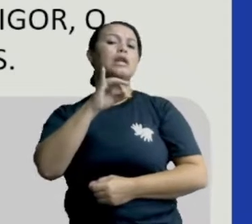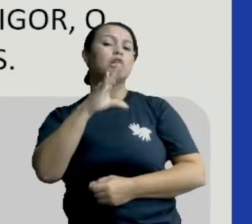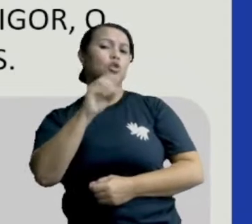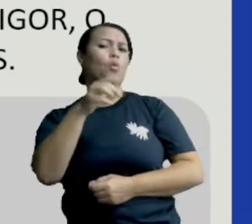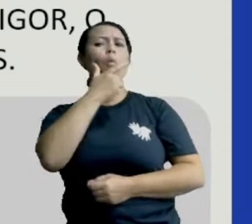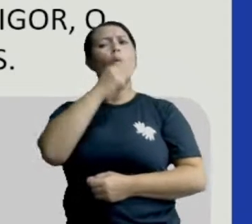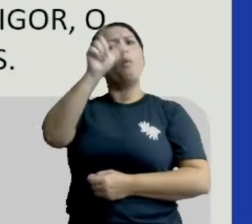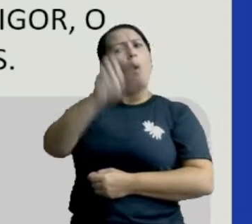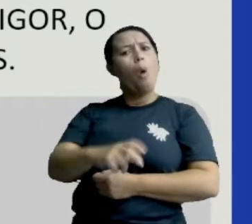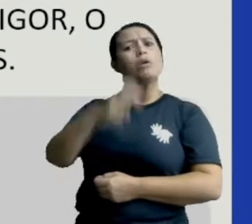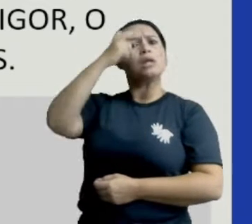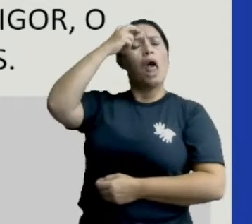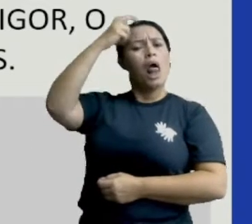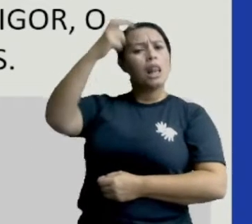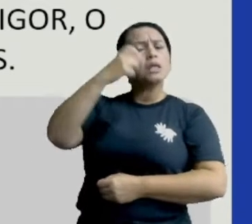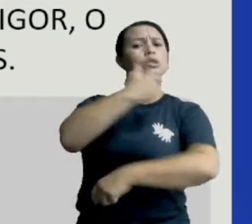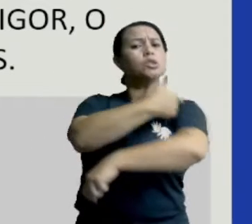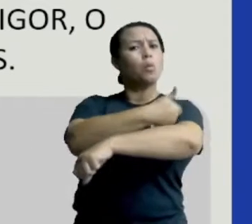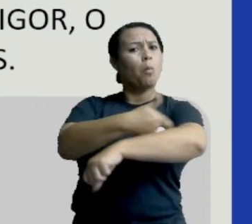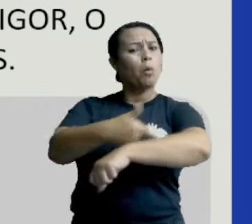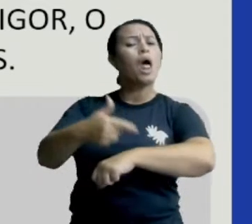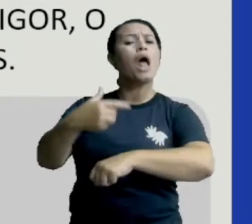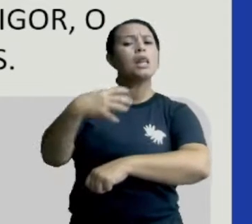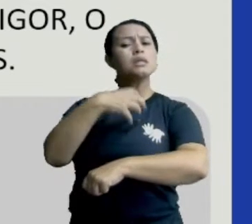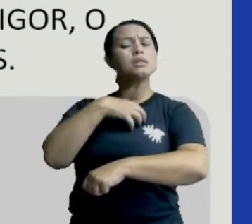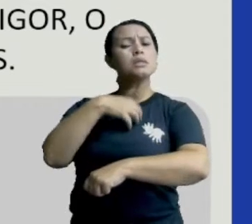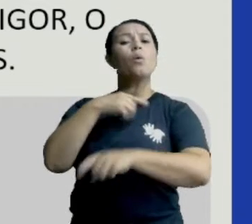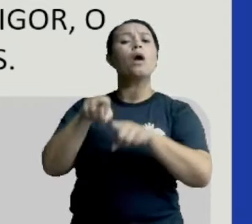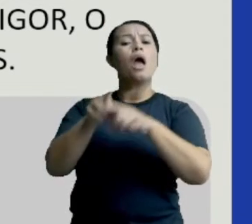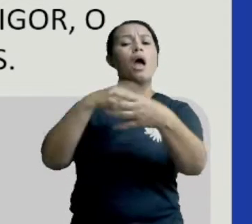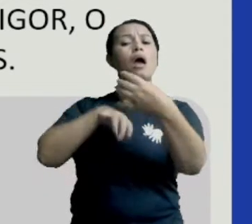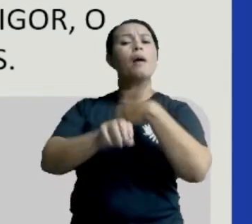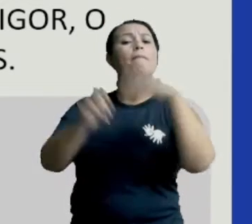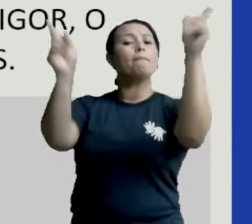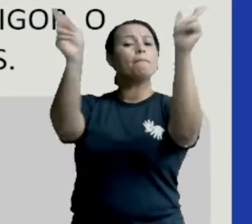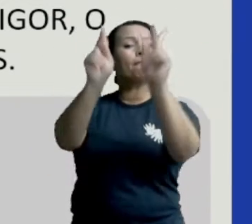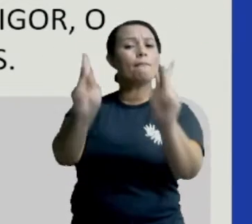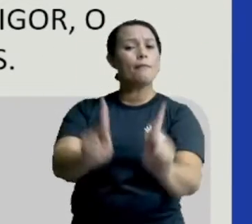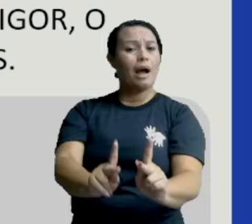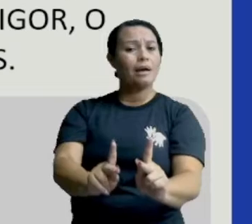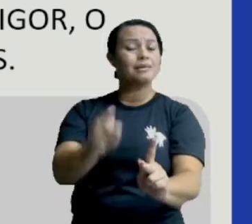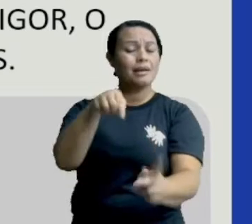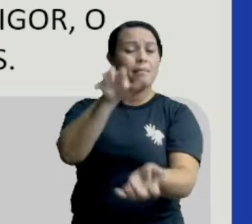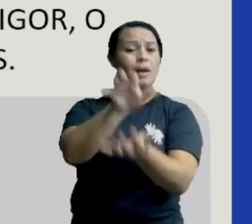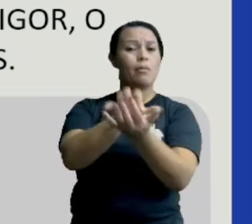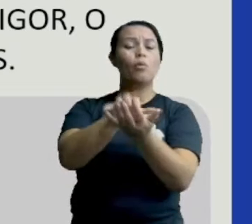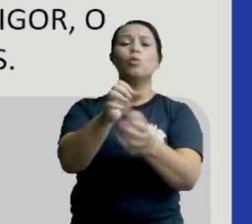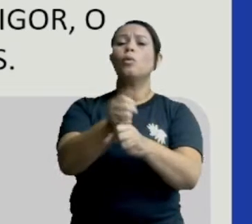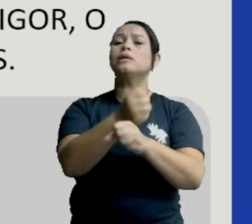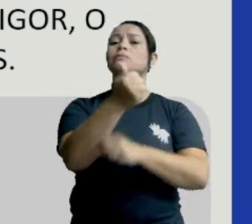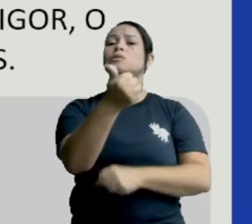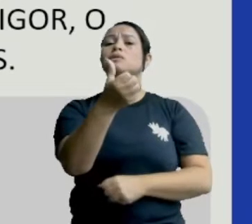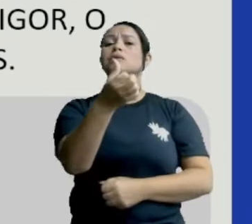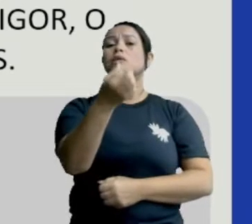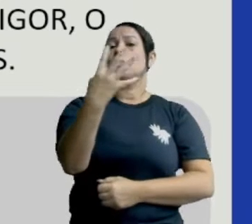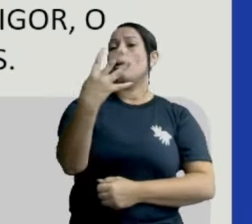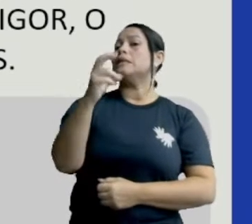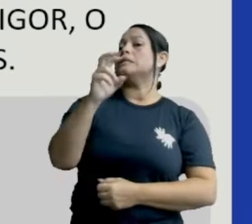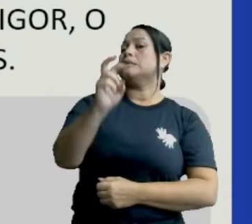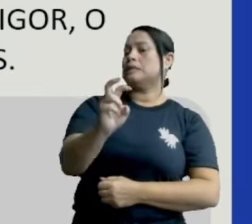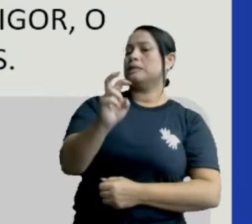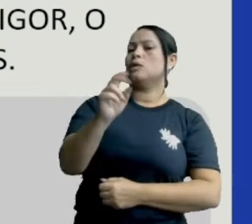e culto. Ele soube manter um clima de paz e prosperidade em Pernambuco. Em